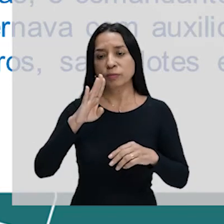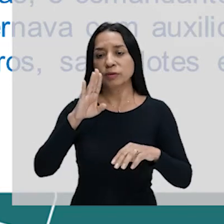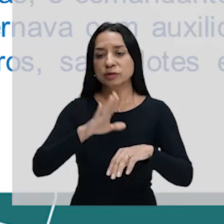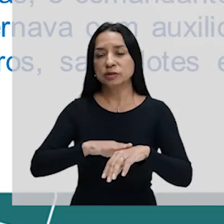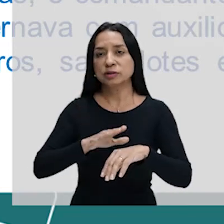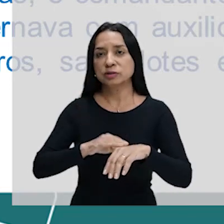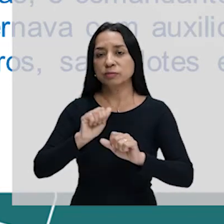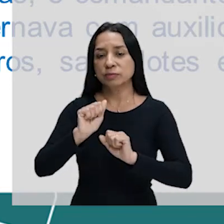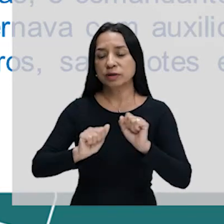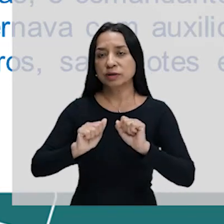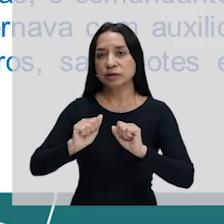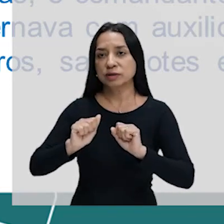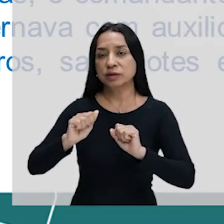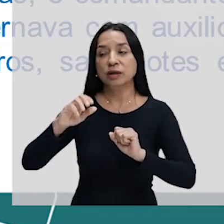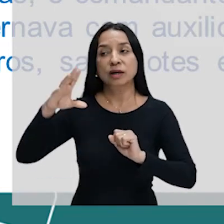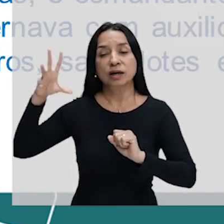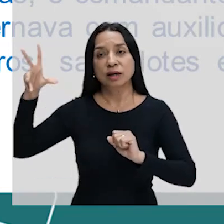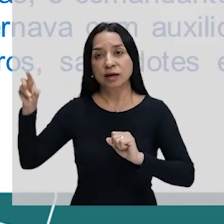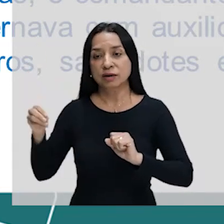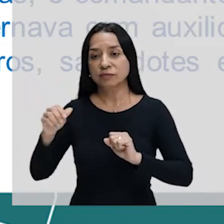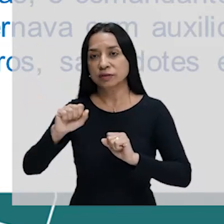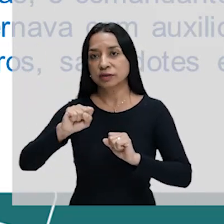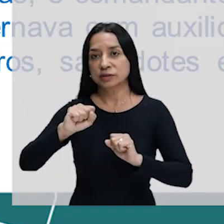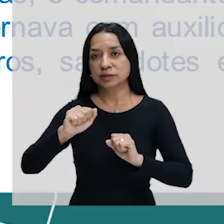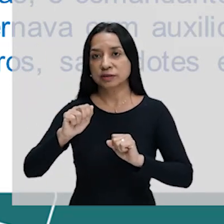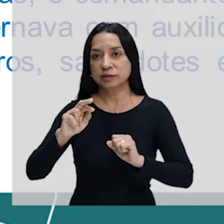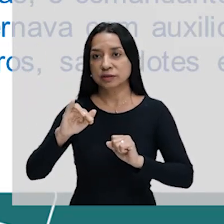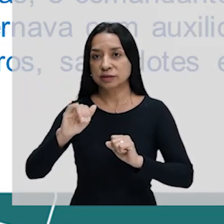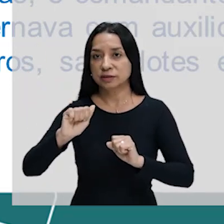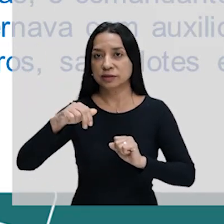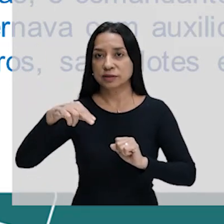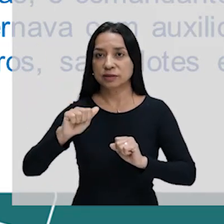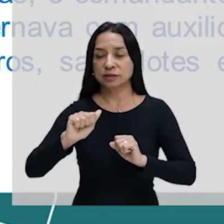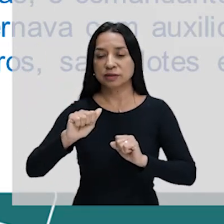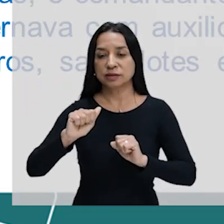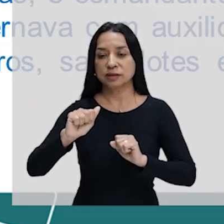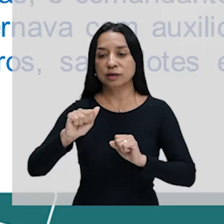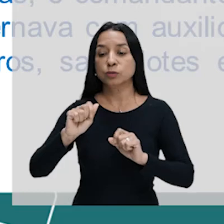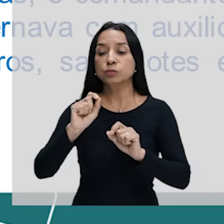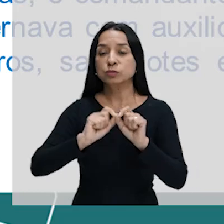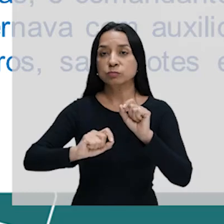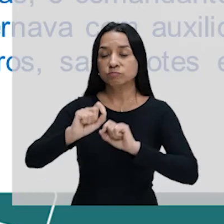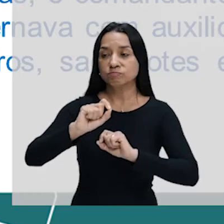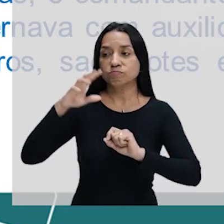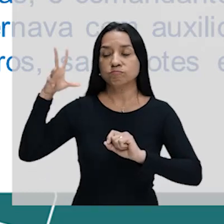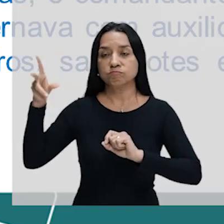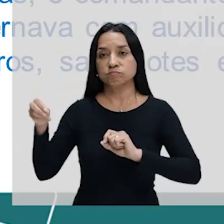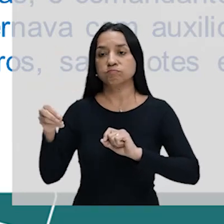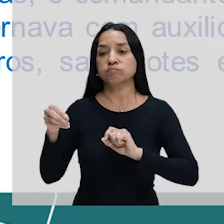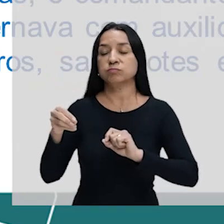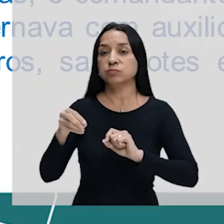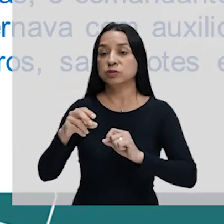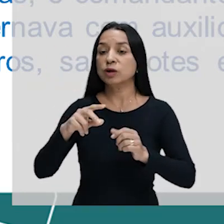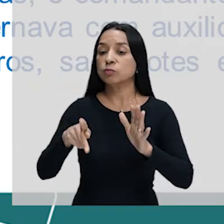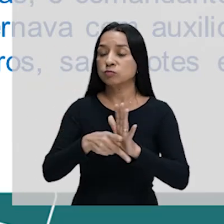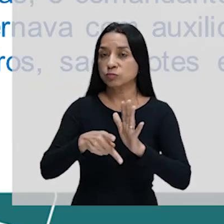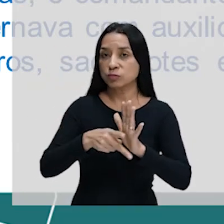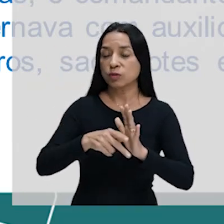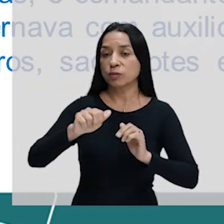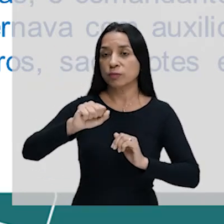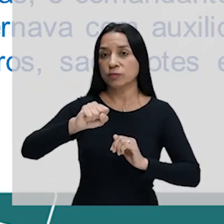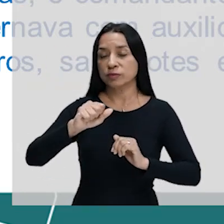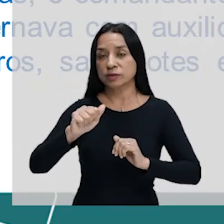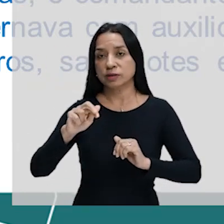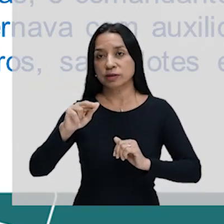chamada África Saariana, a África do Saara, e que nós teremos como grande